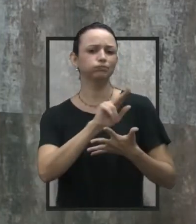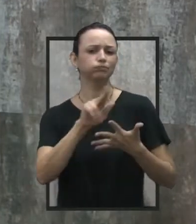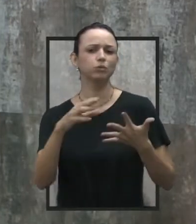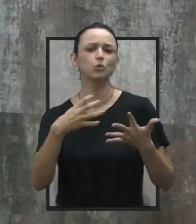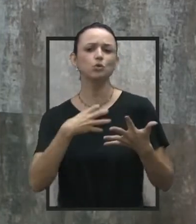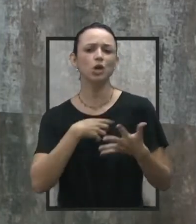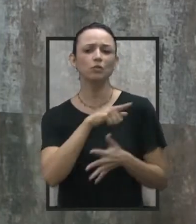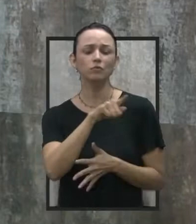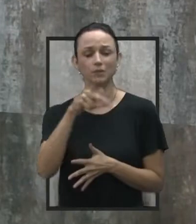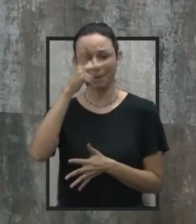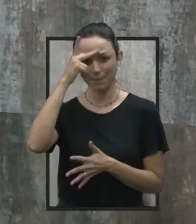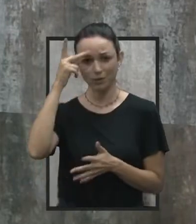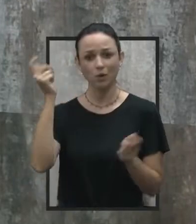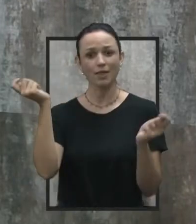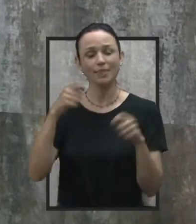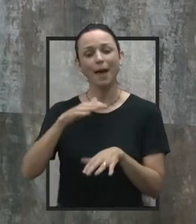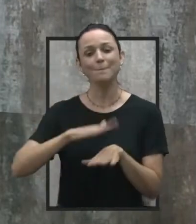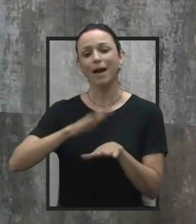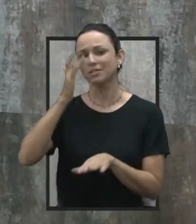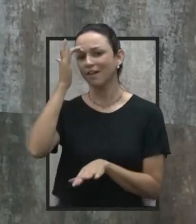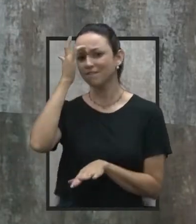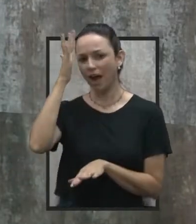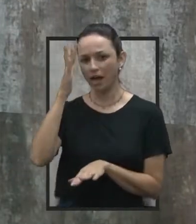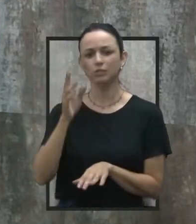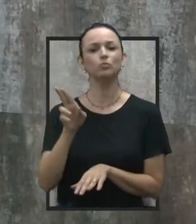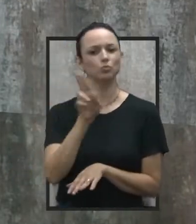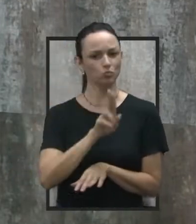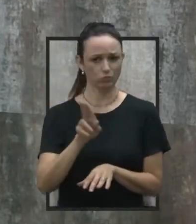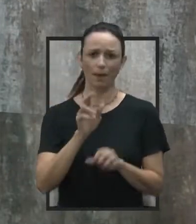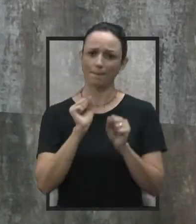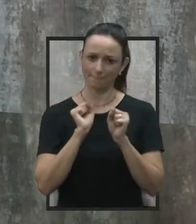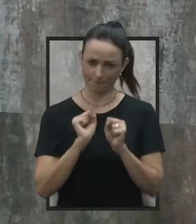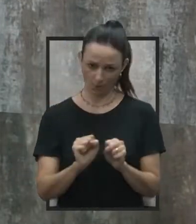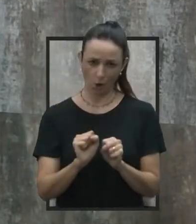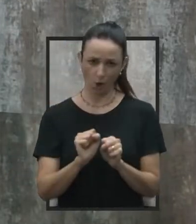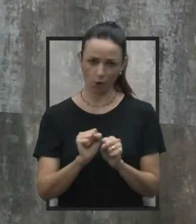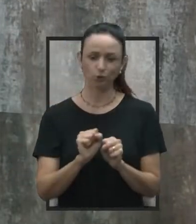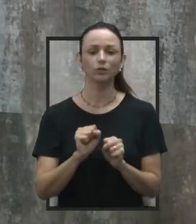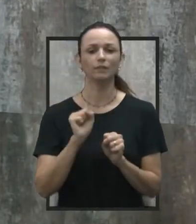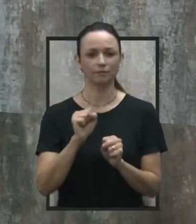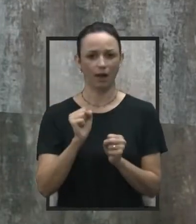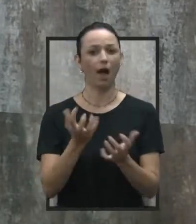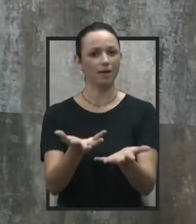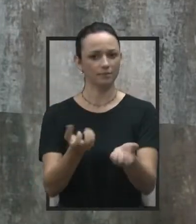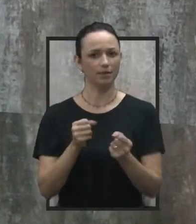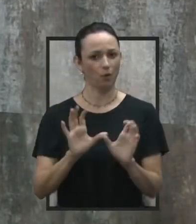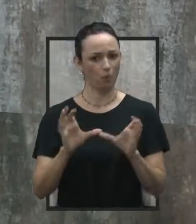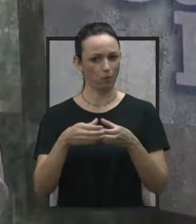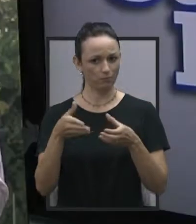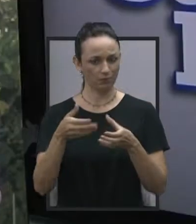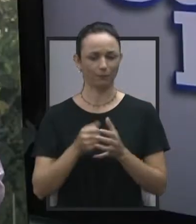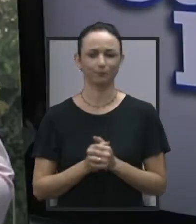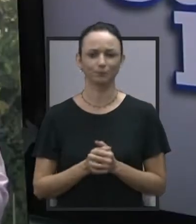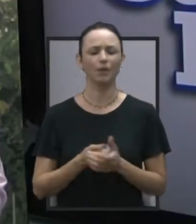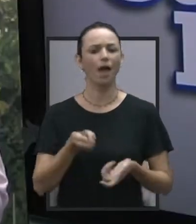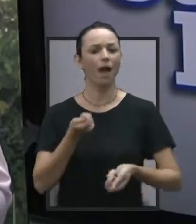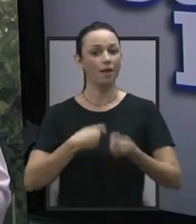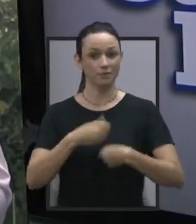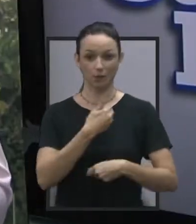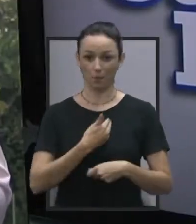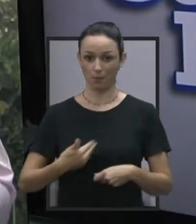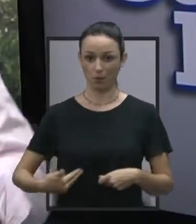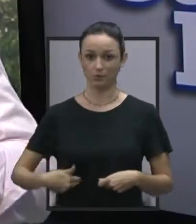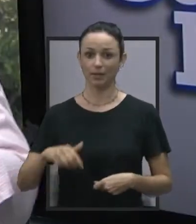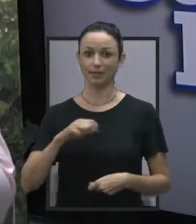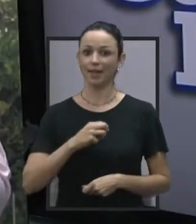cidadão realmente encontrar um caminho mais fácil, ele pode usar, porque isso vai ser recepcionado pela comissão. A administração